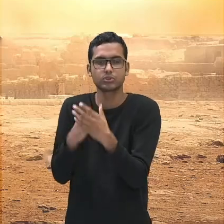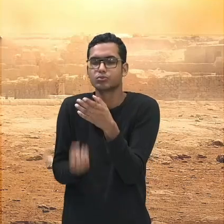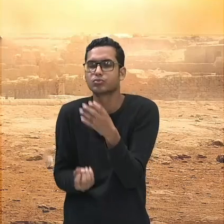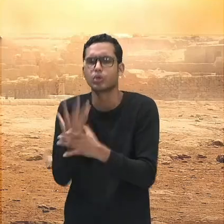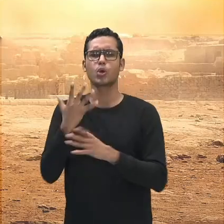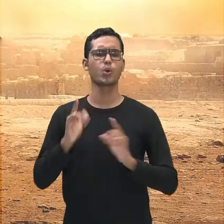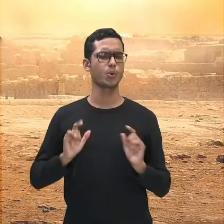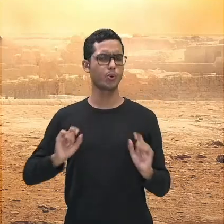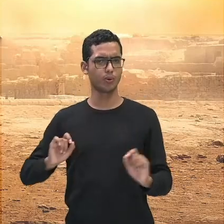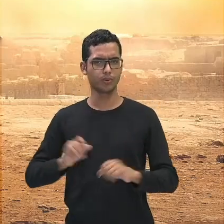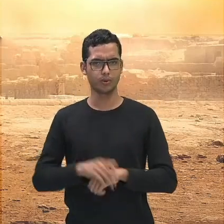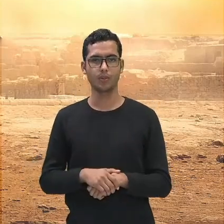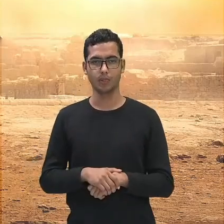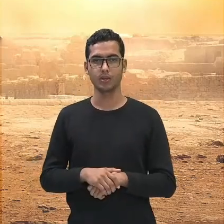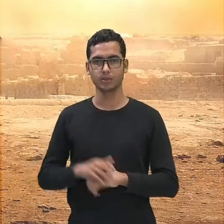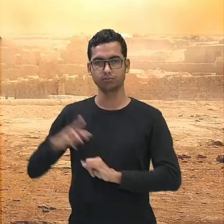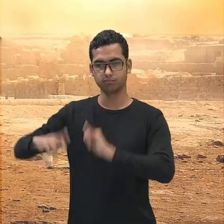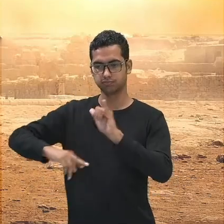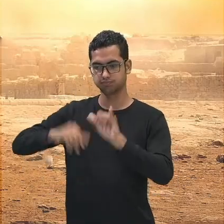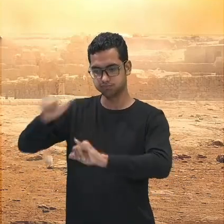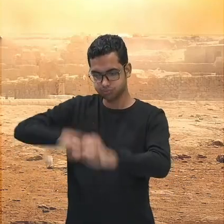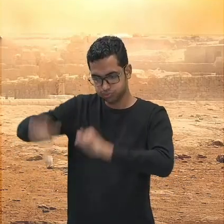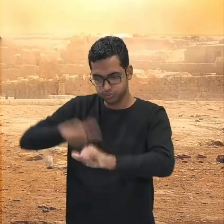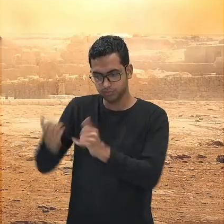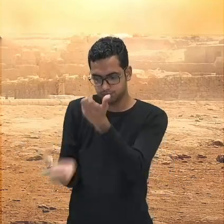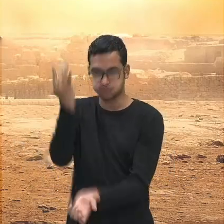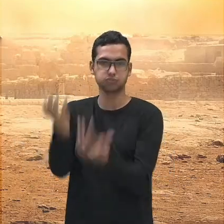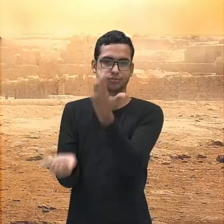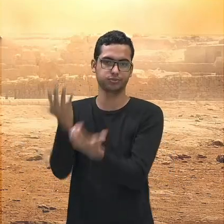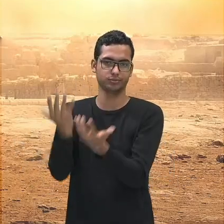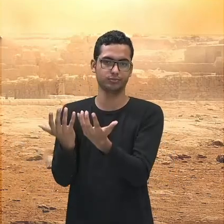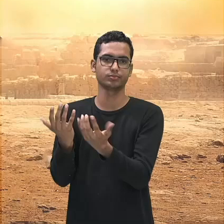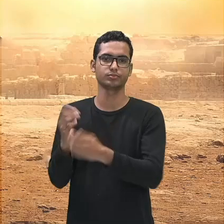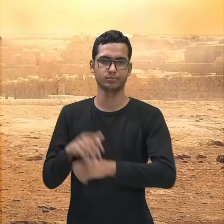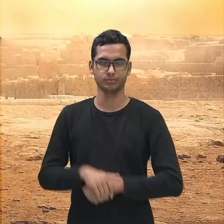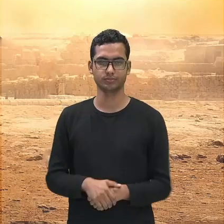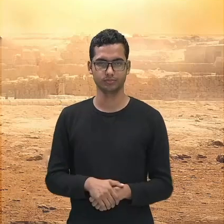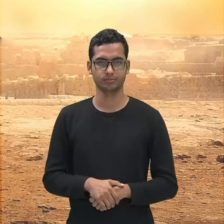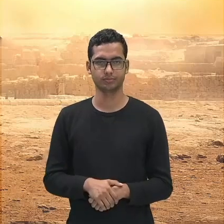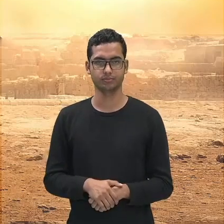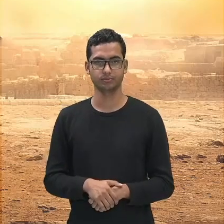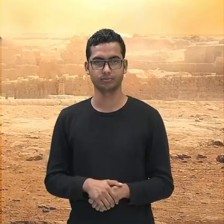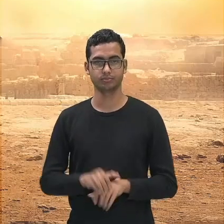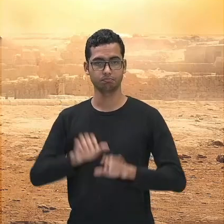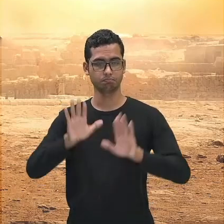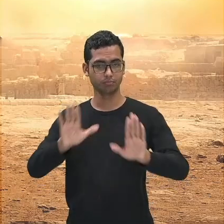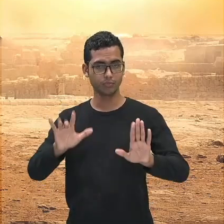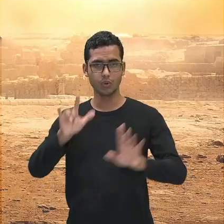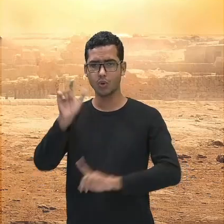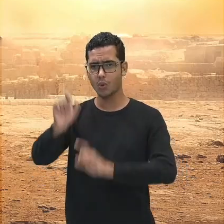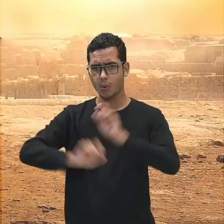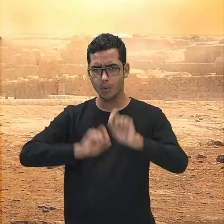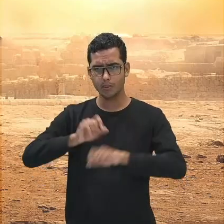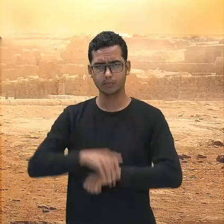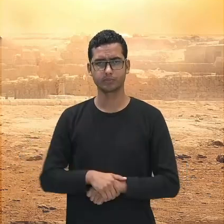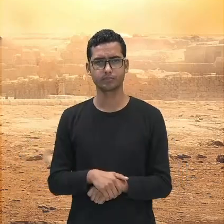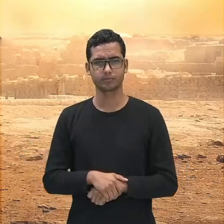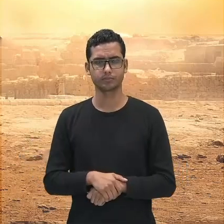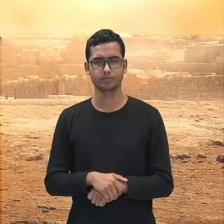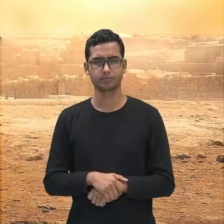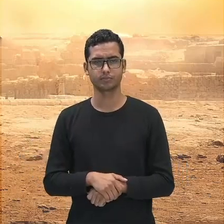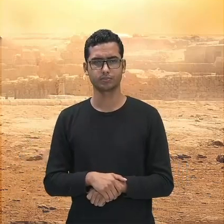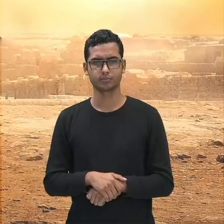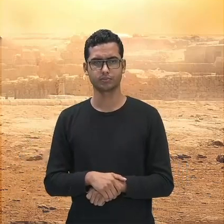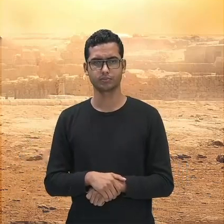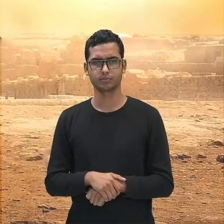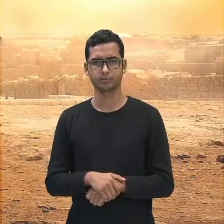produz uma reação de combustão. Só que é o seguinte, esses reagentes,